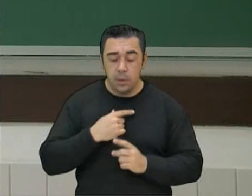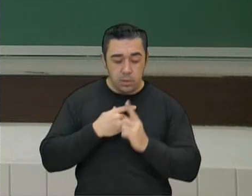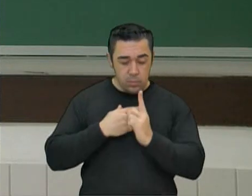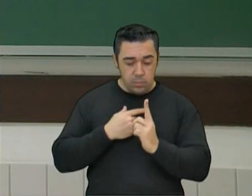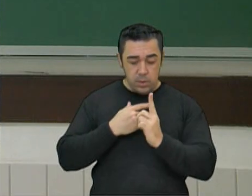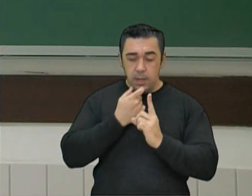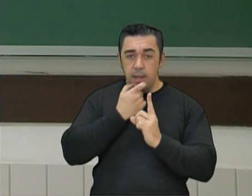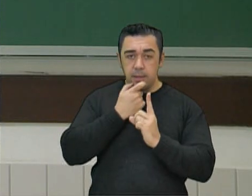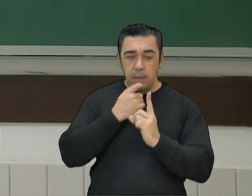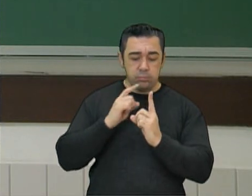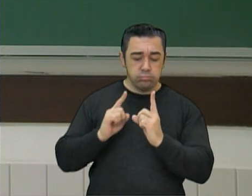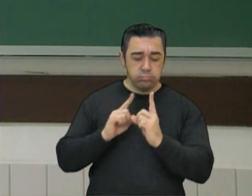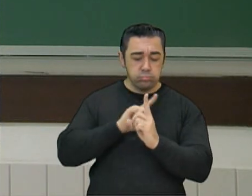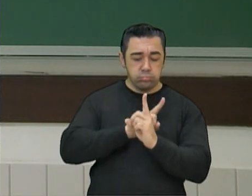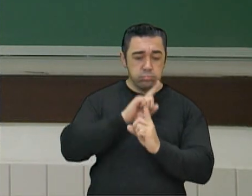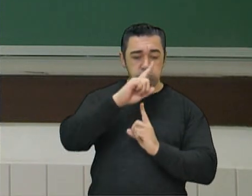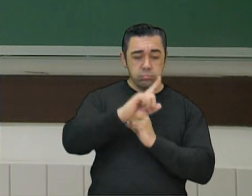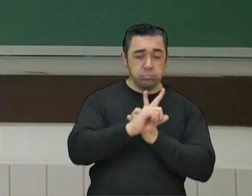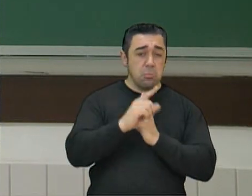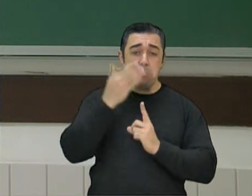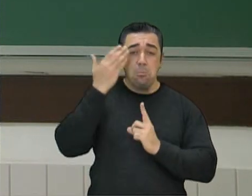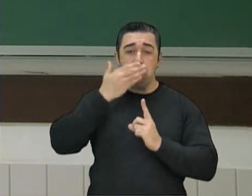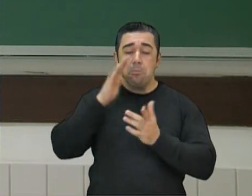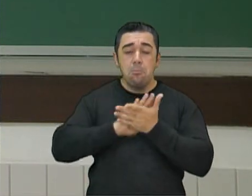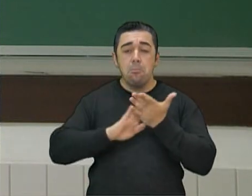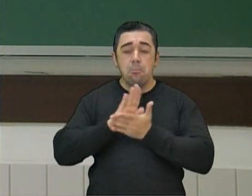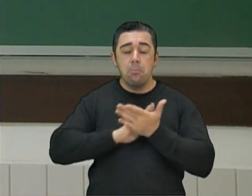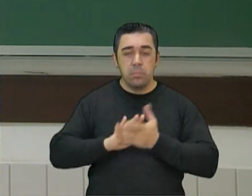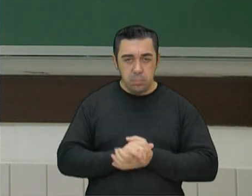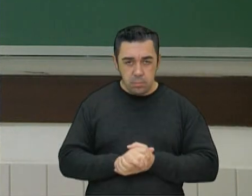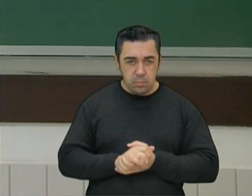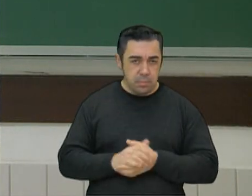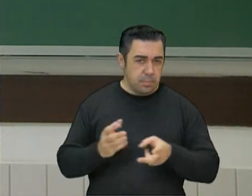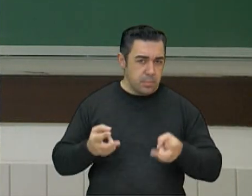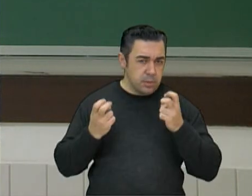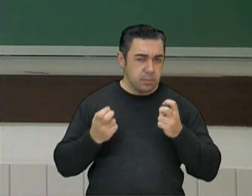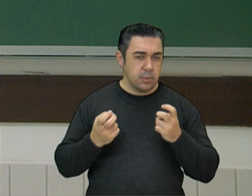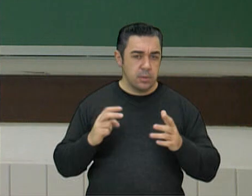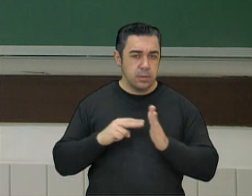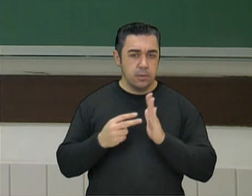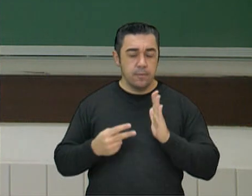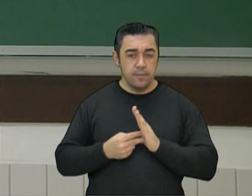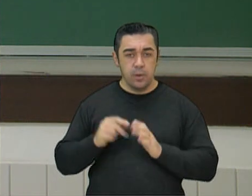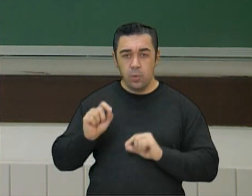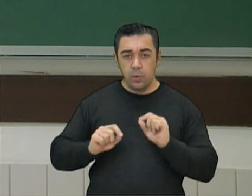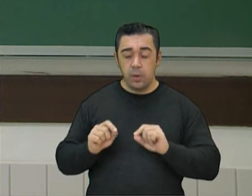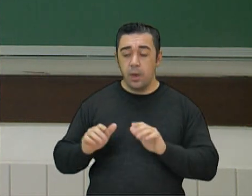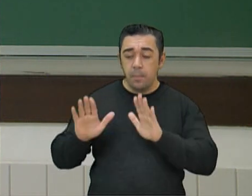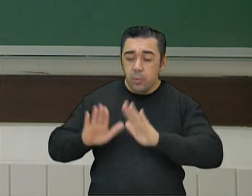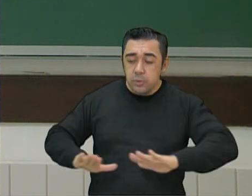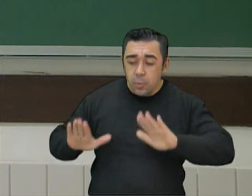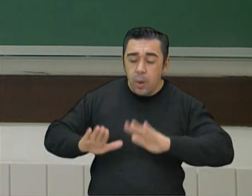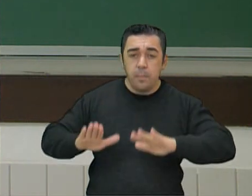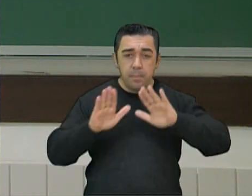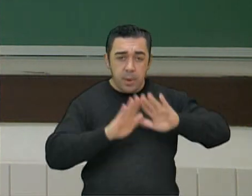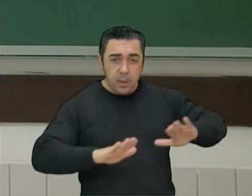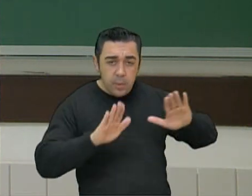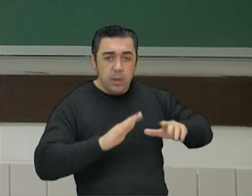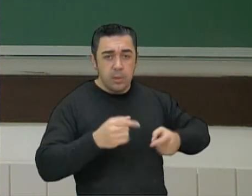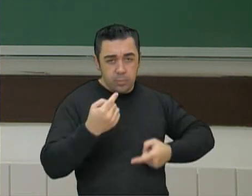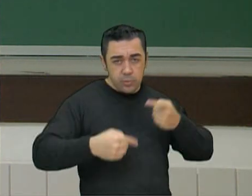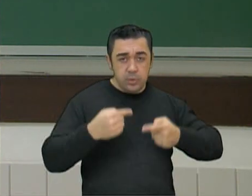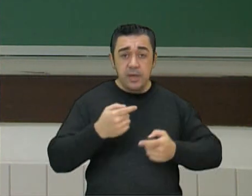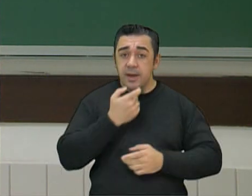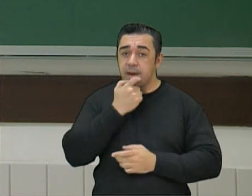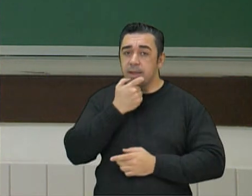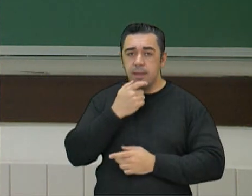três e ele diz que não está vendo ninguém sendo encurralado. Ou seja, nessa política de apaziguamento, o Chamberlain da